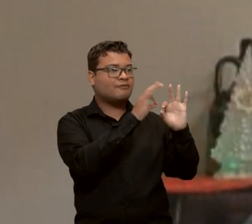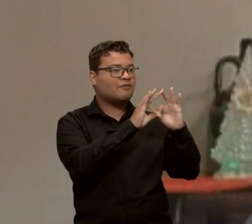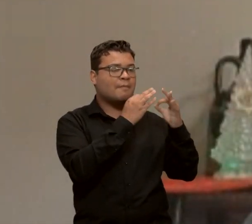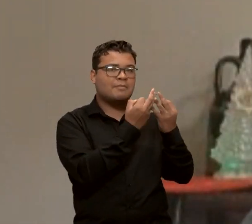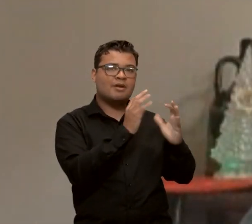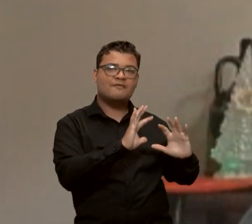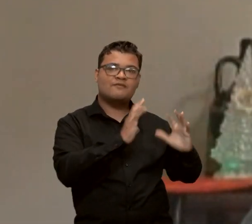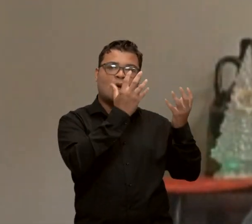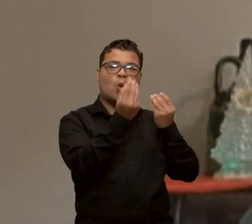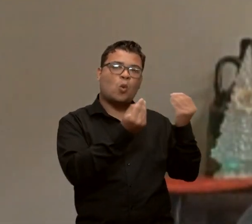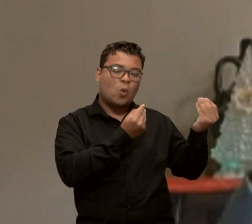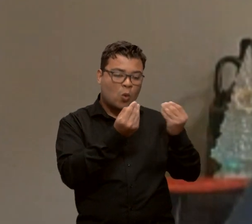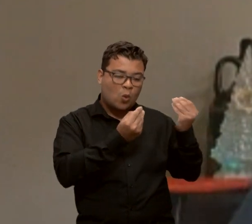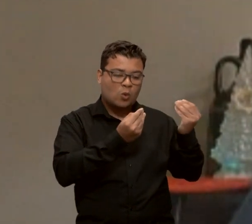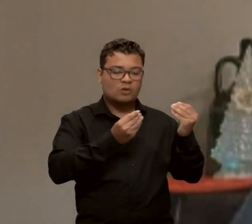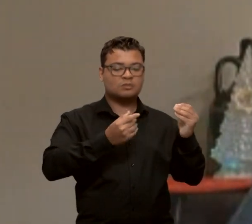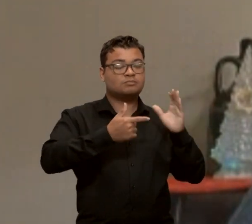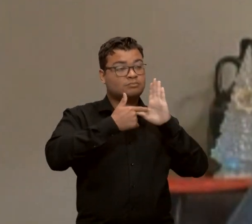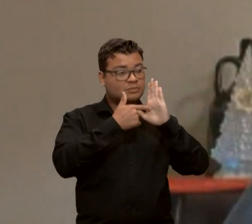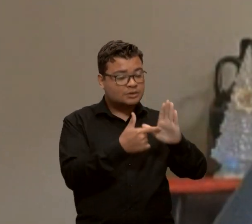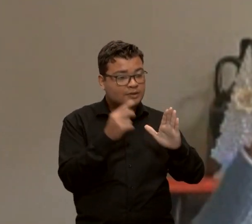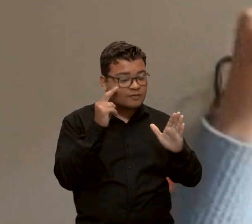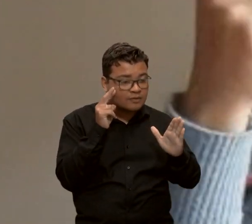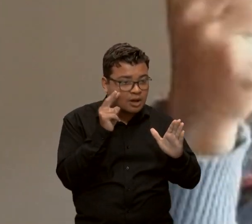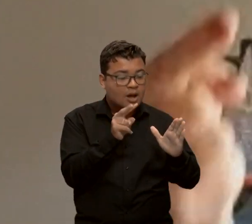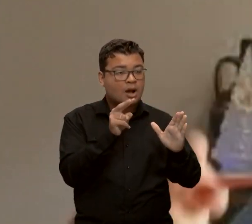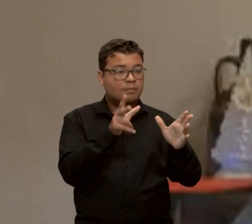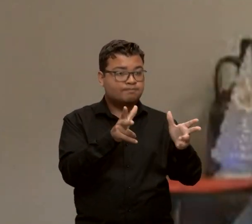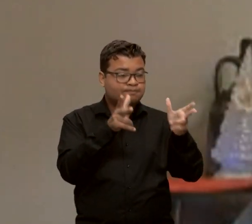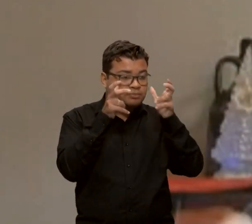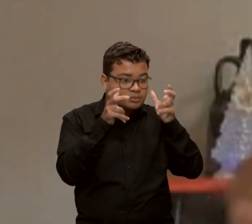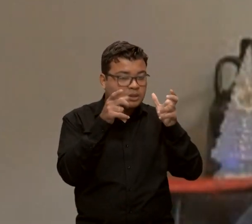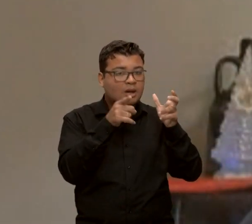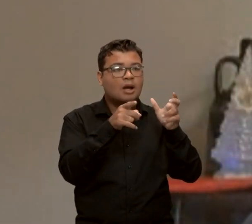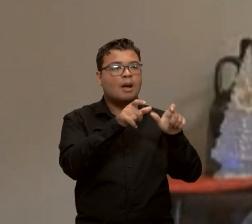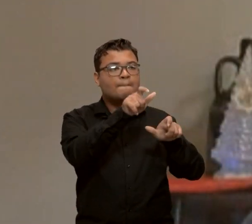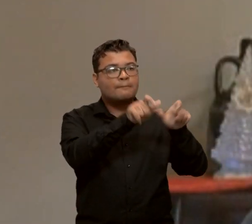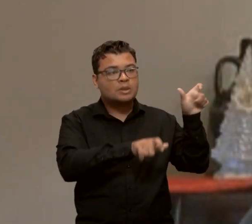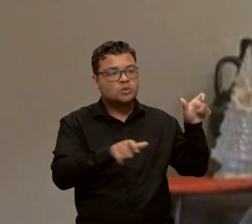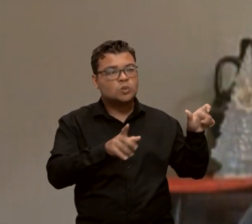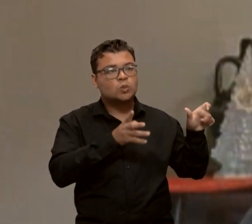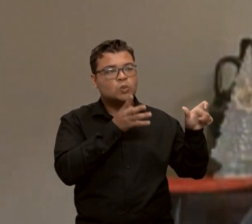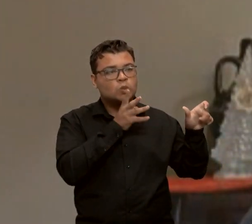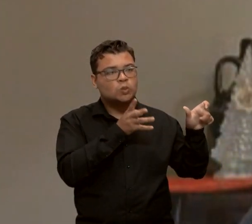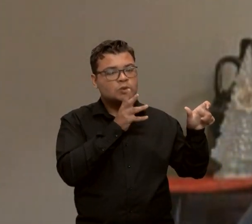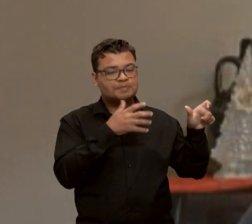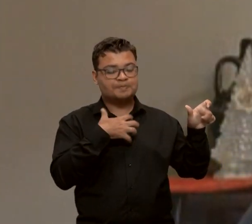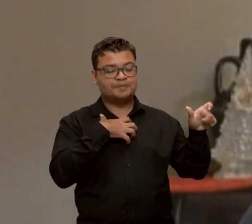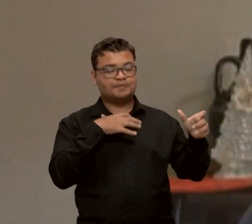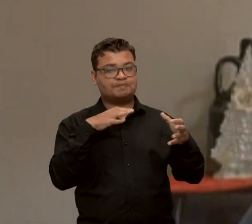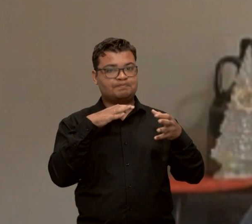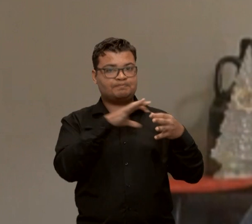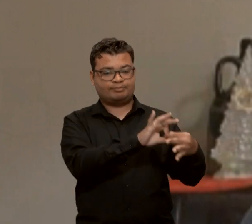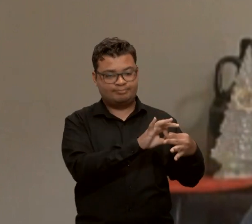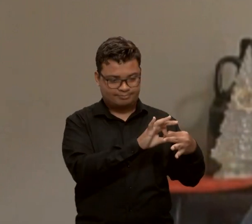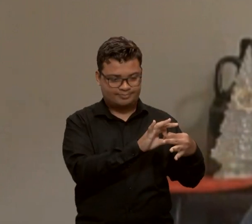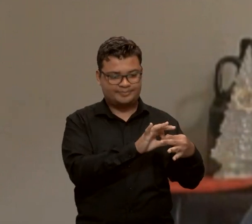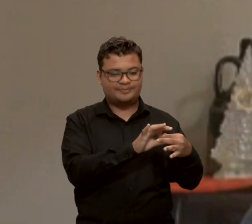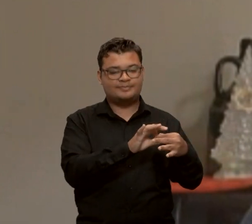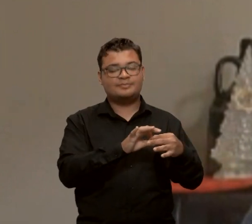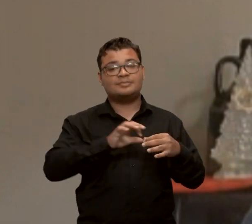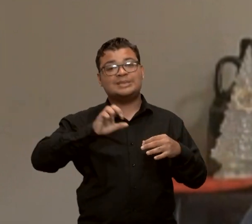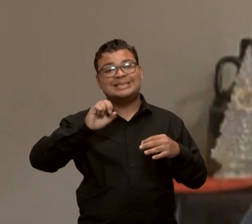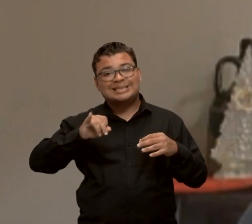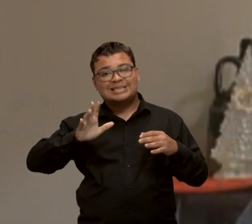exemplo, em que ele vai reconhecer as pessoas nas fotografias. Se já for uma pessoa que já tivesse a